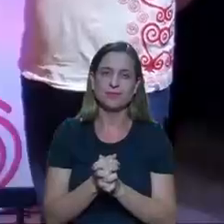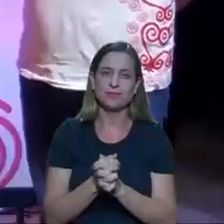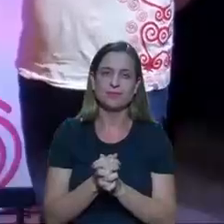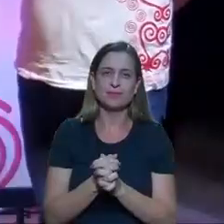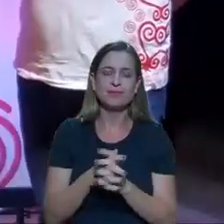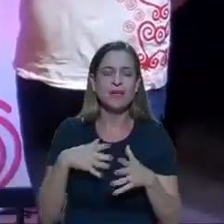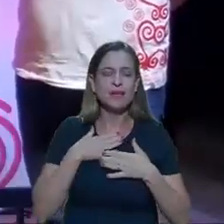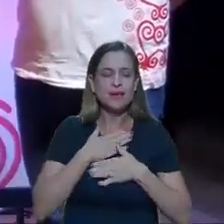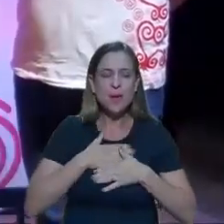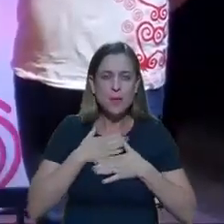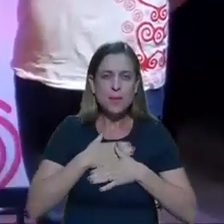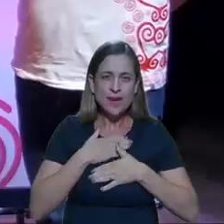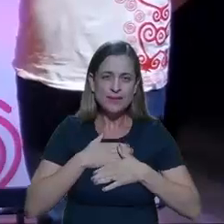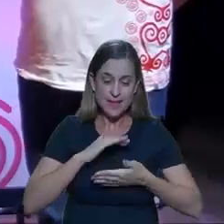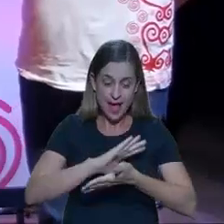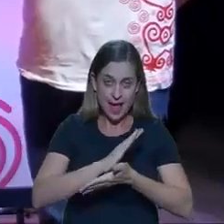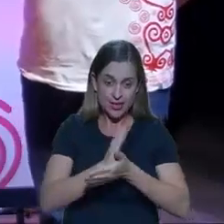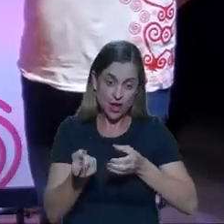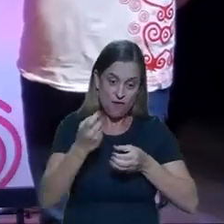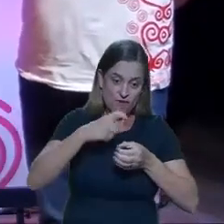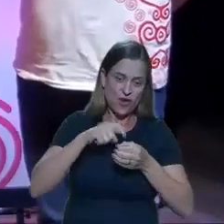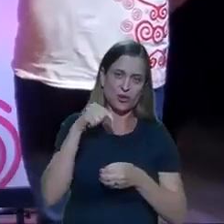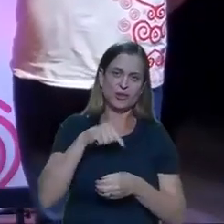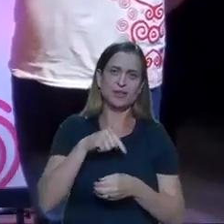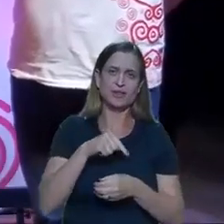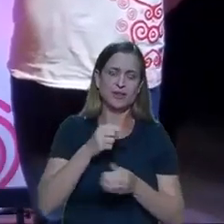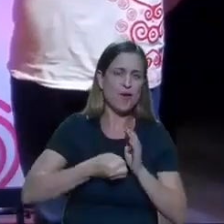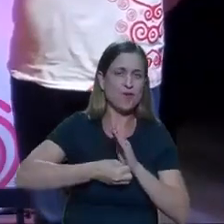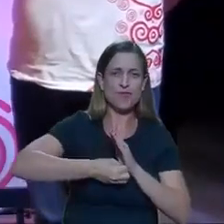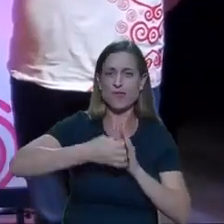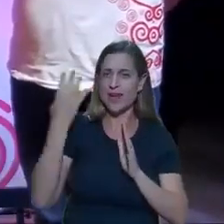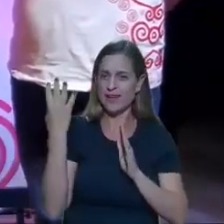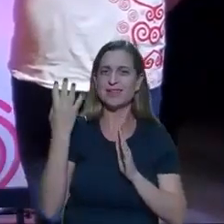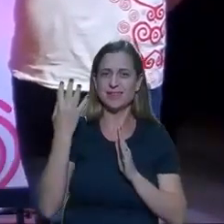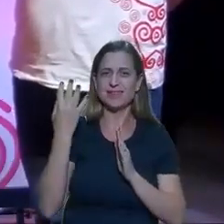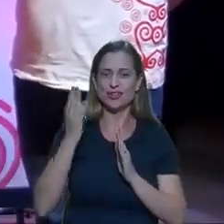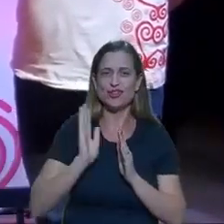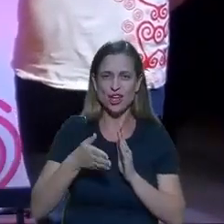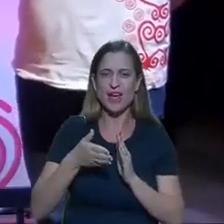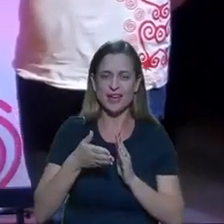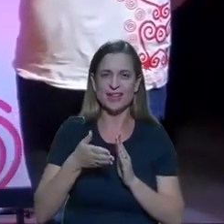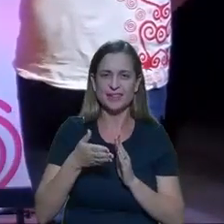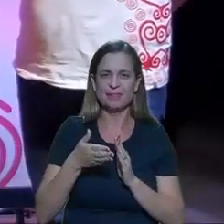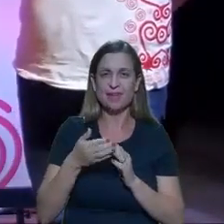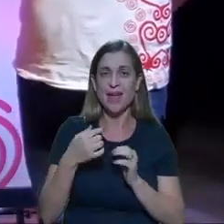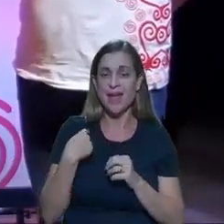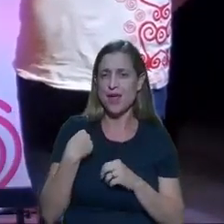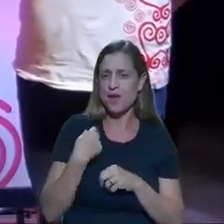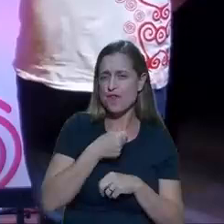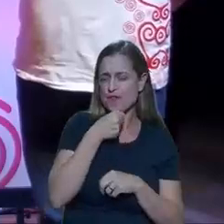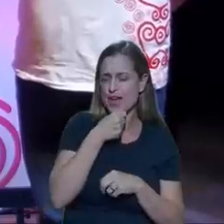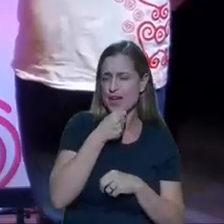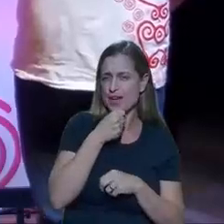E é um prazer voltar a Araxá. Eu já vi várias vezes, estou ficando já velho de festival de